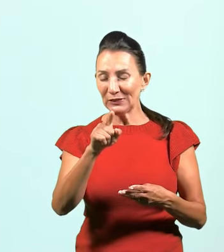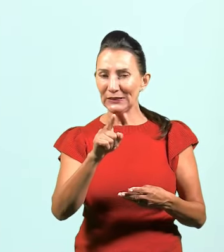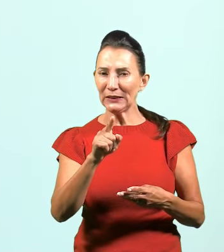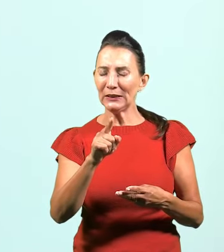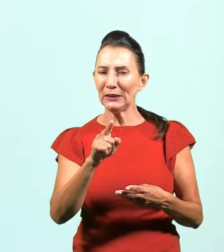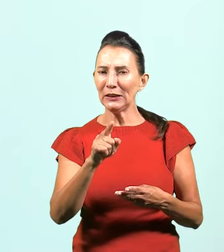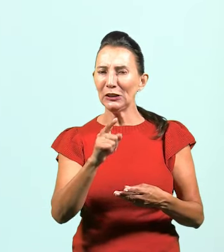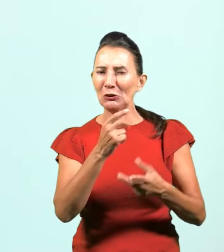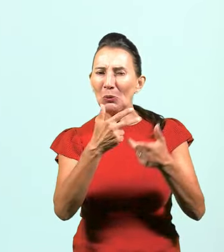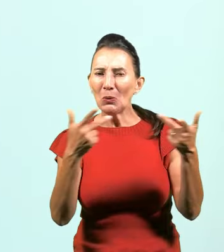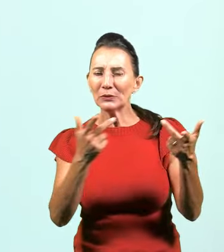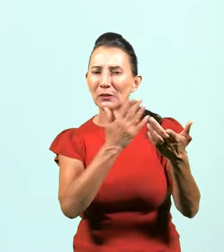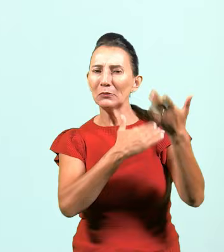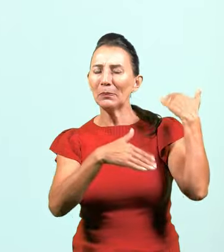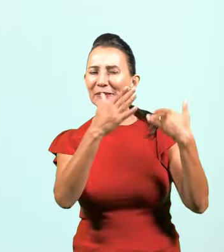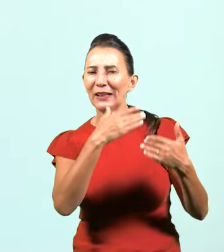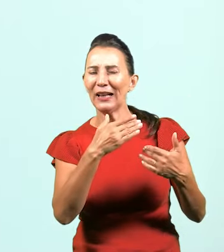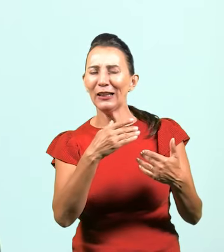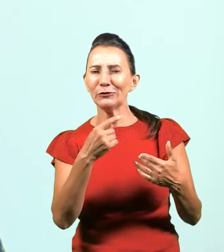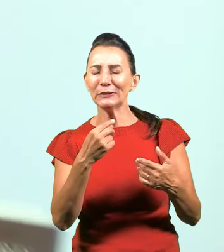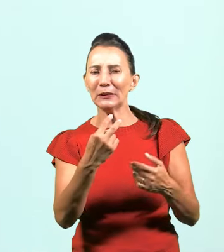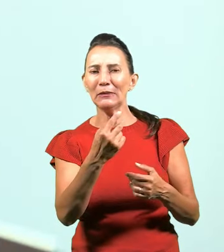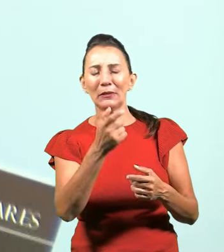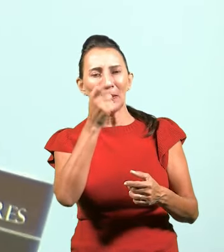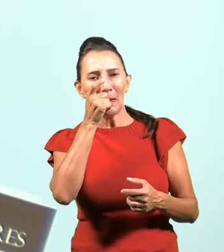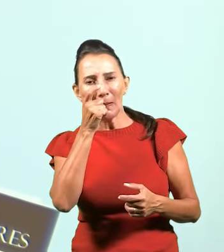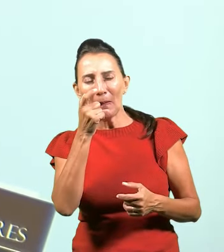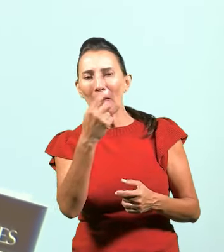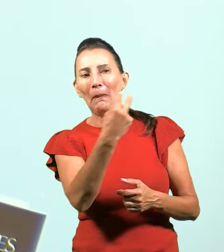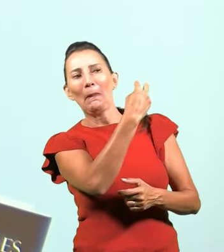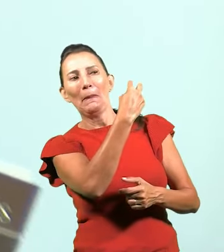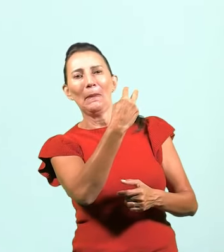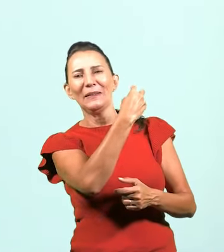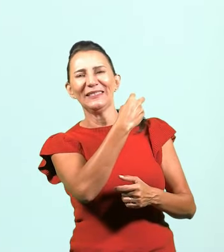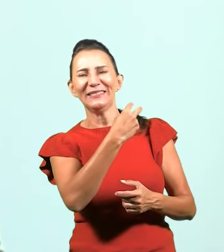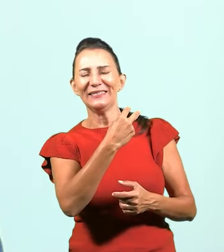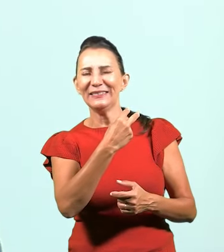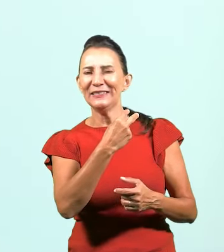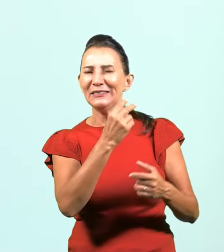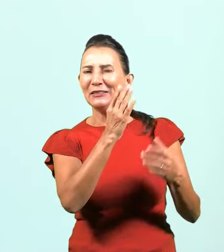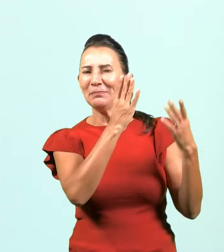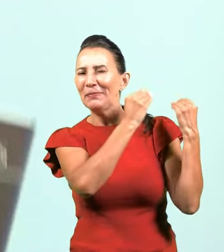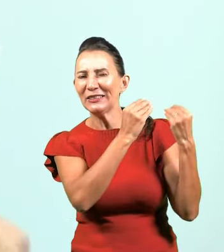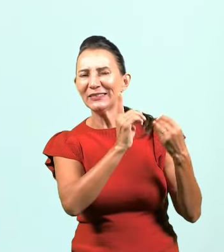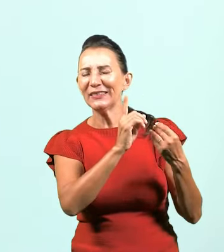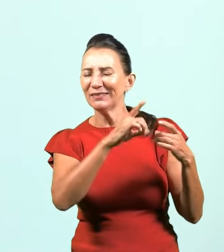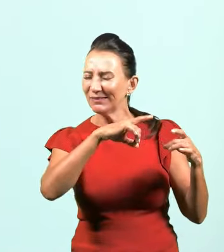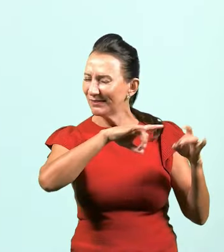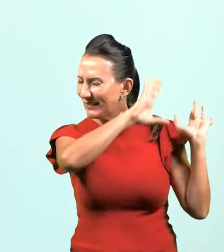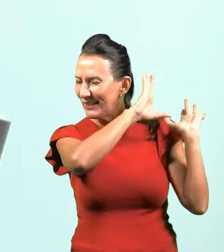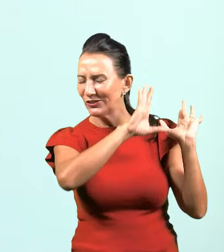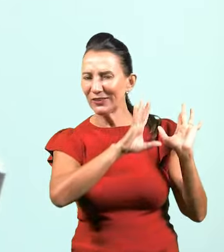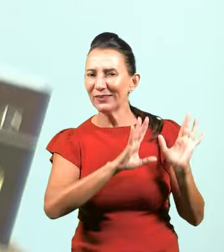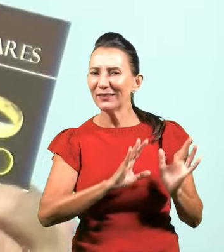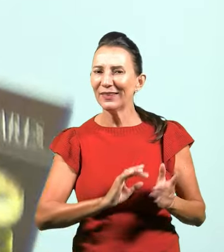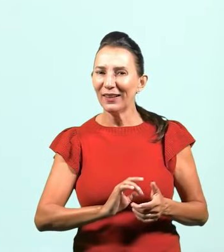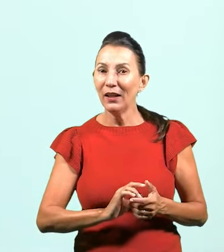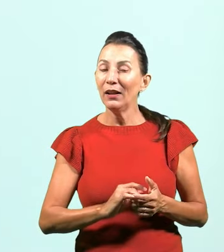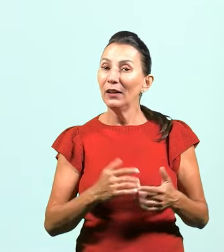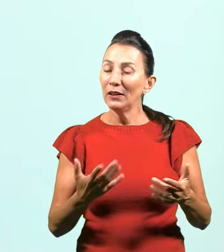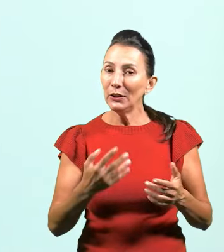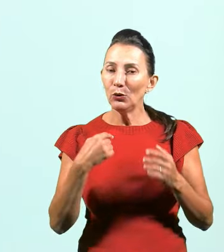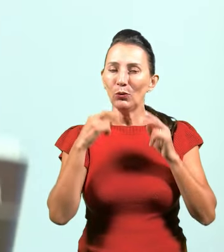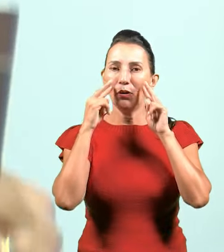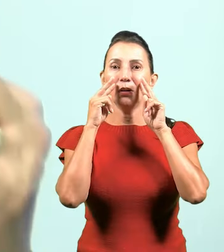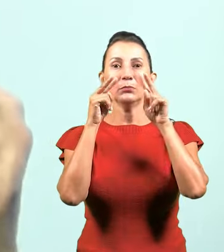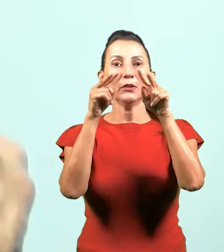Mexer no passado. Eu não sirvo para mexer no passado. Eu sou uma pessoa, graças a Deus, extremamente